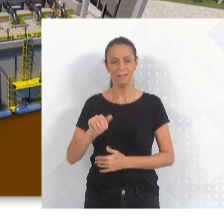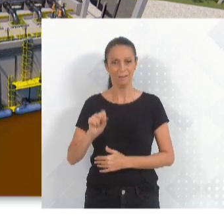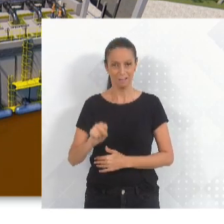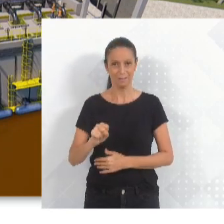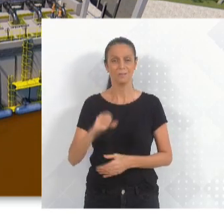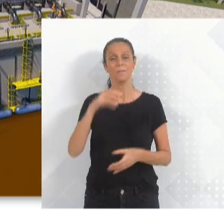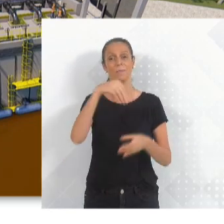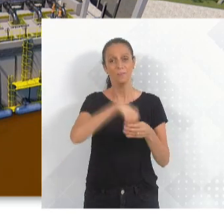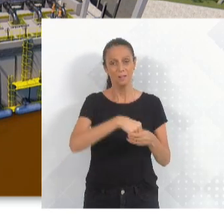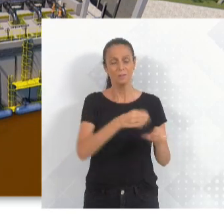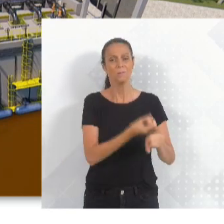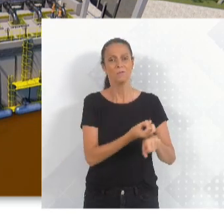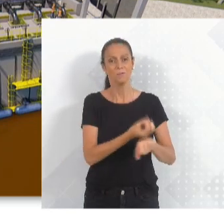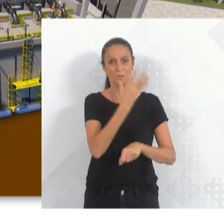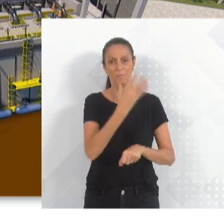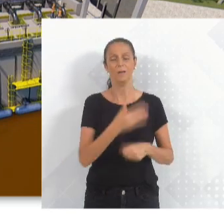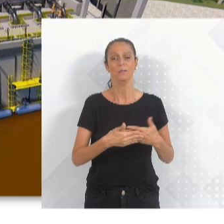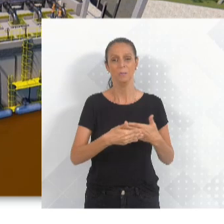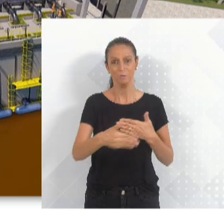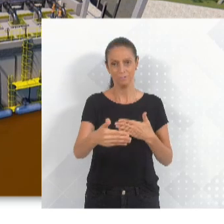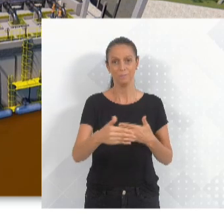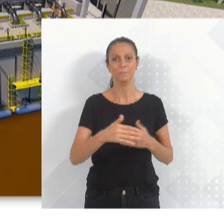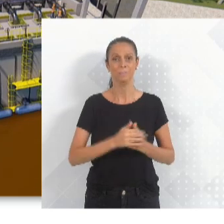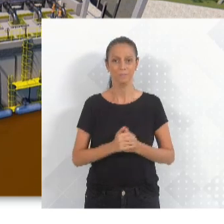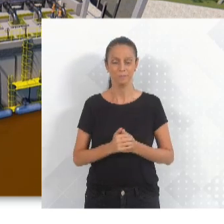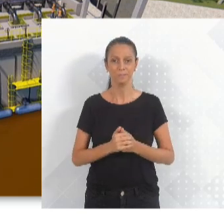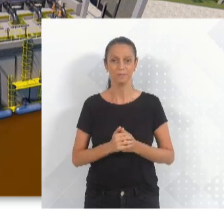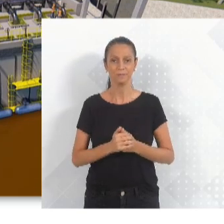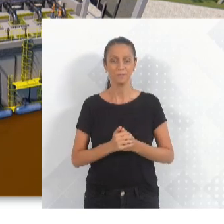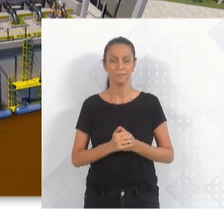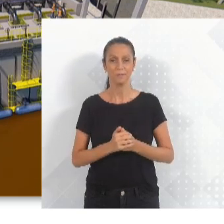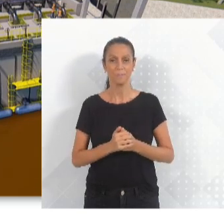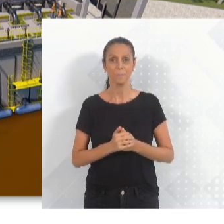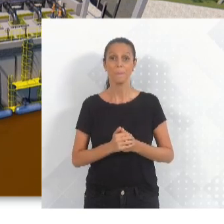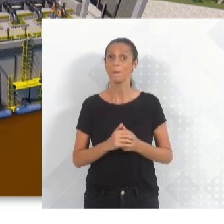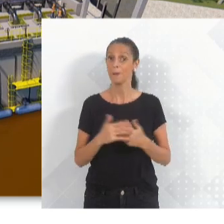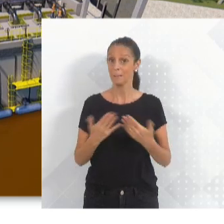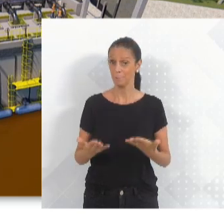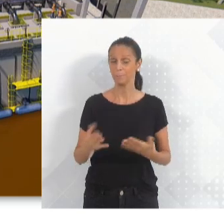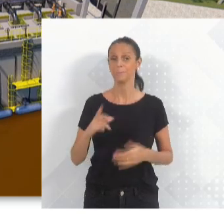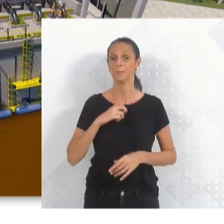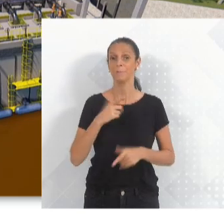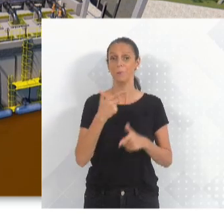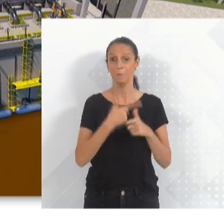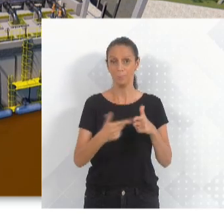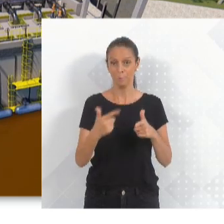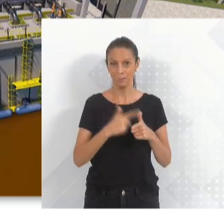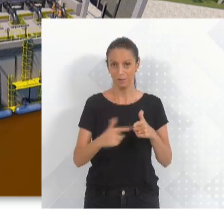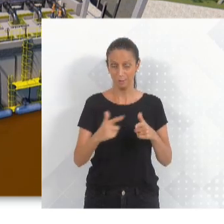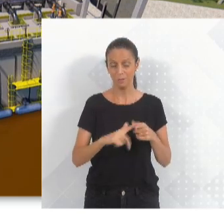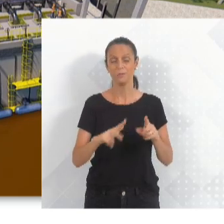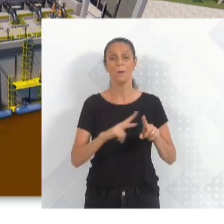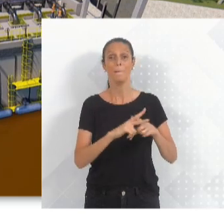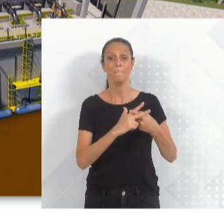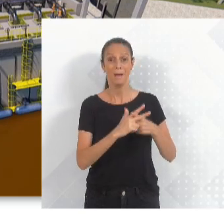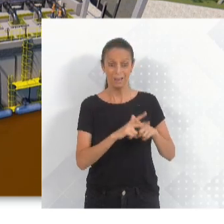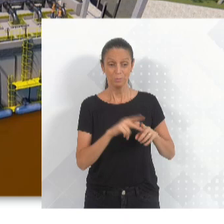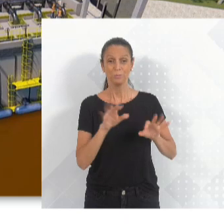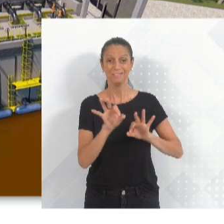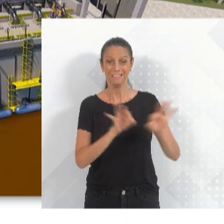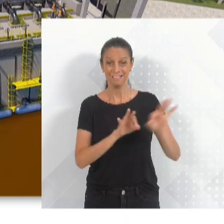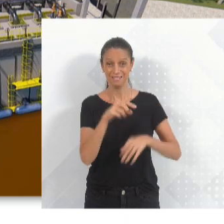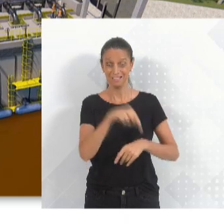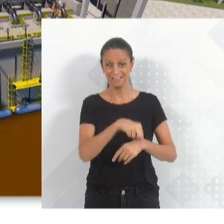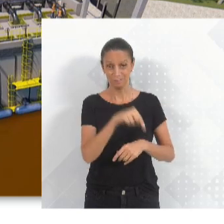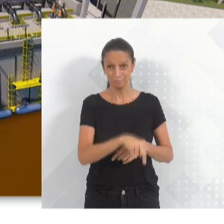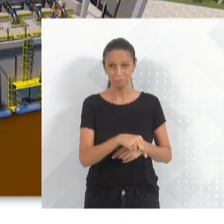SAMAI, o início, né? Então, nós tivemos ali a questão da manutenção de vazamentos de rede.